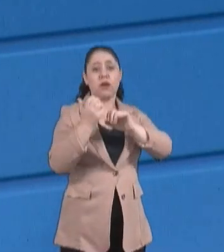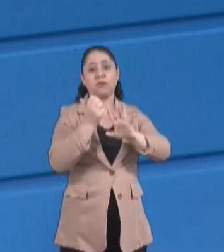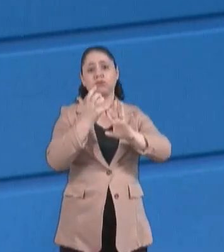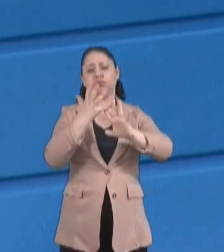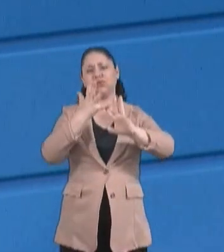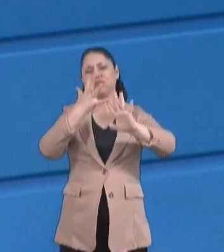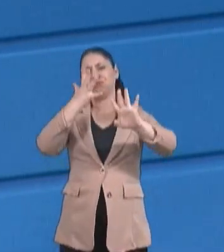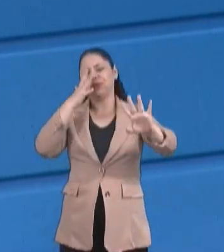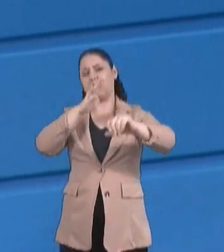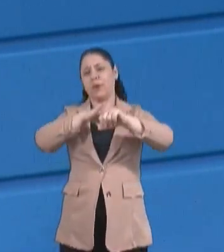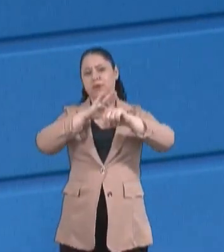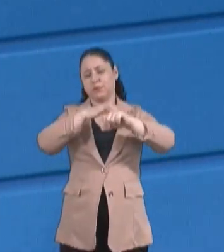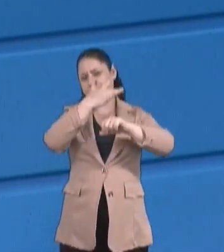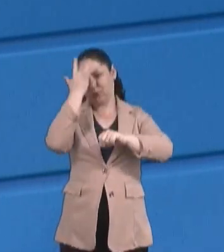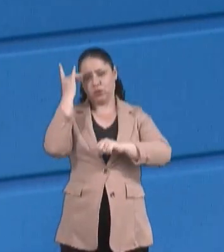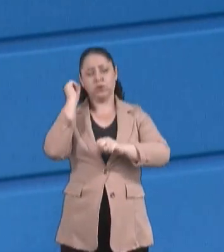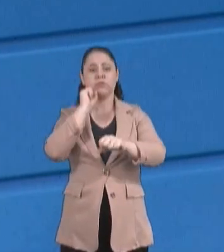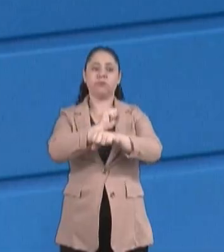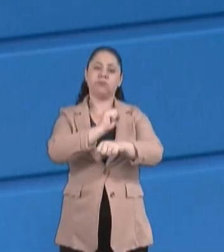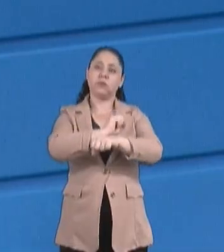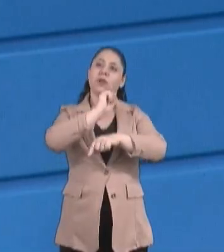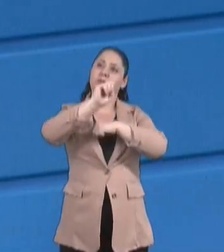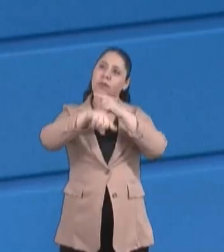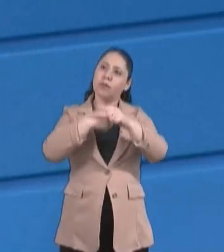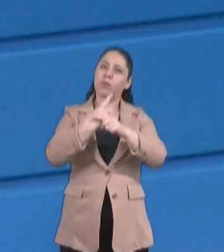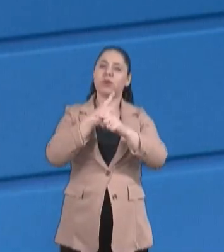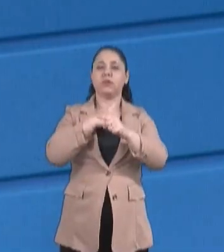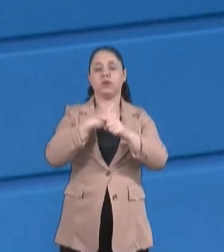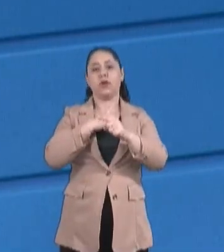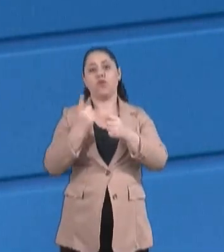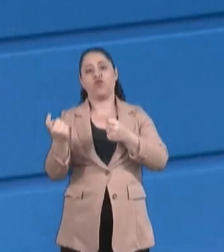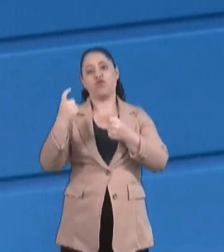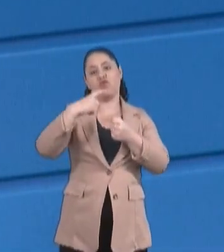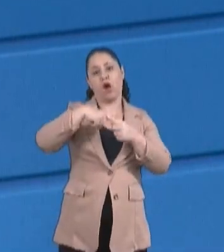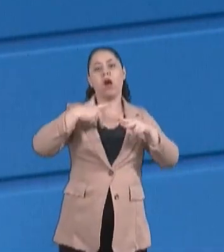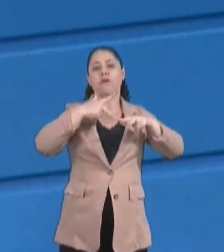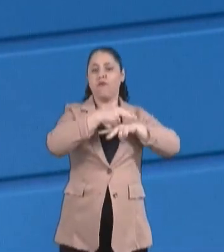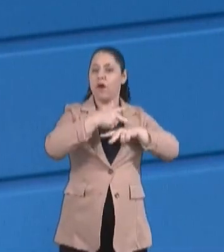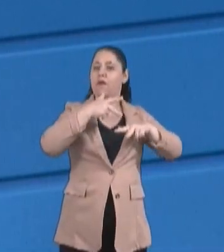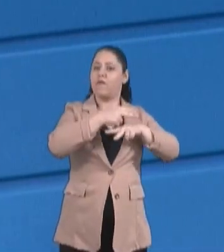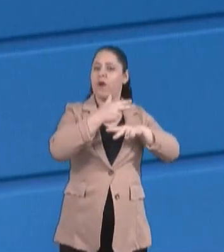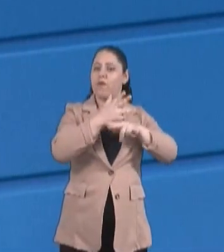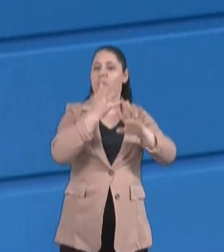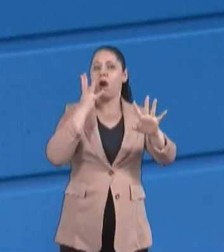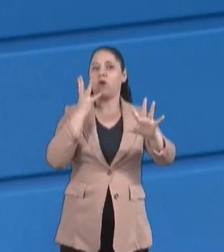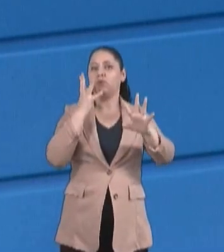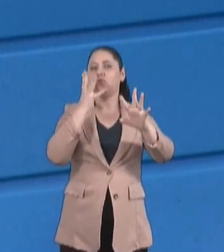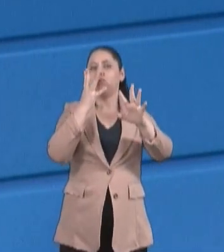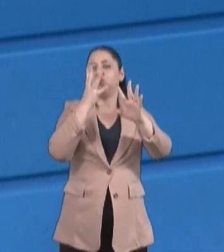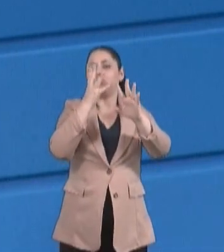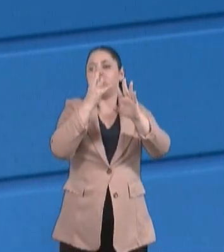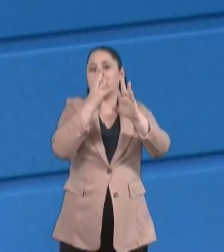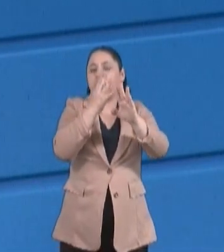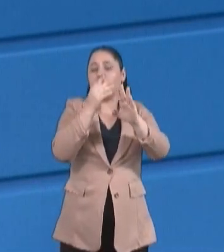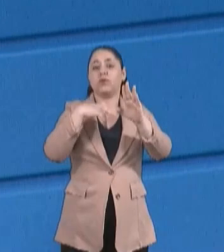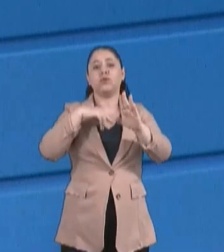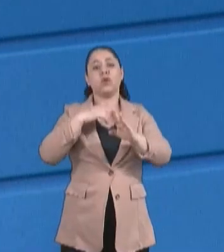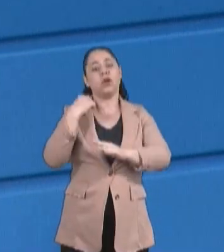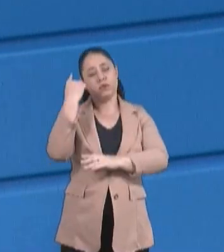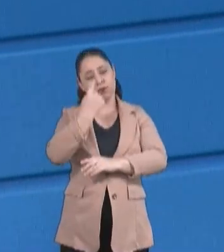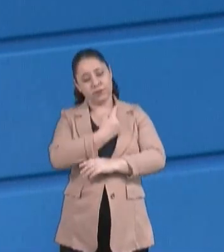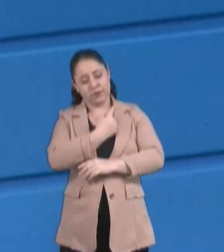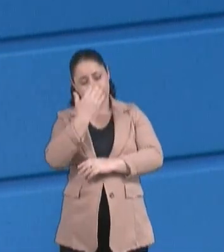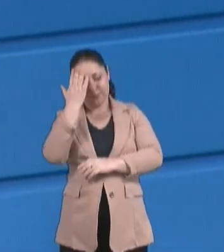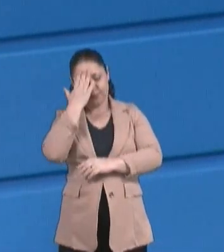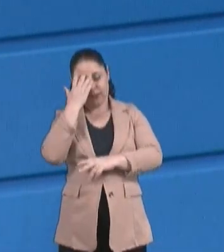da pandemia. Depois houve uma retomada, né, das cirurgias eletivas. A gente sabe